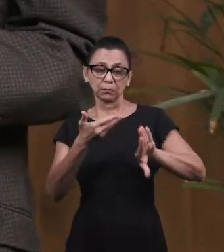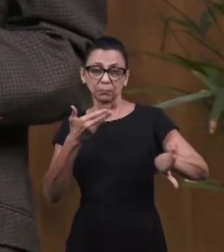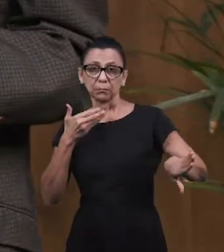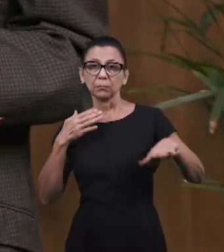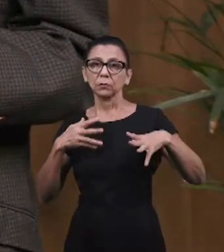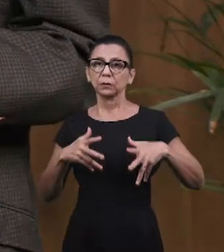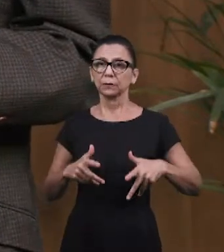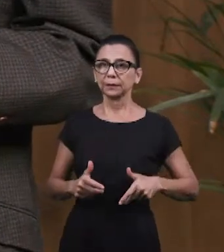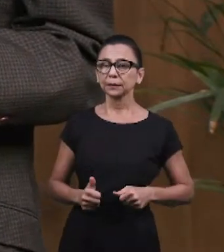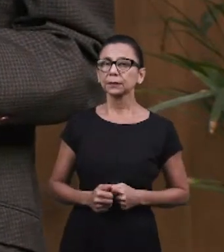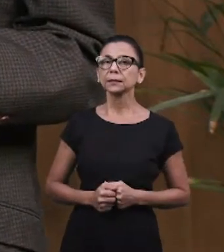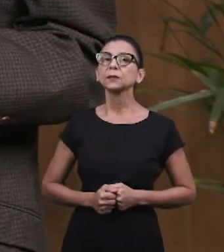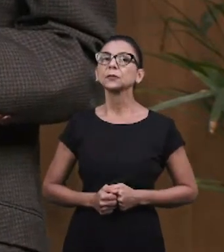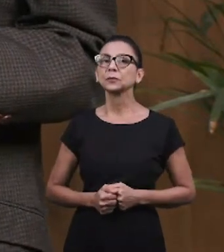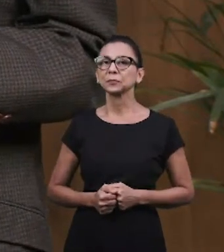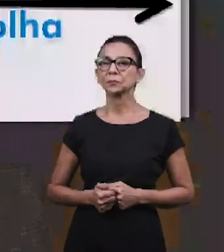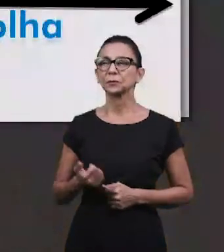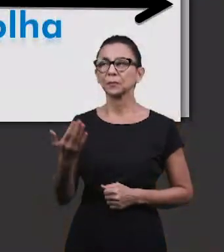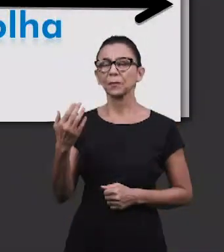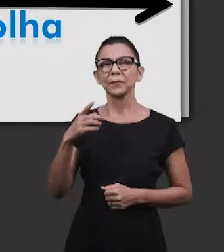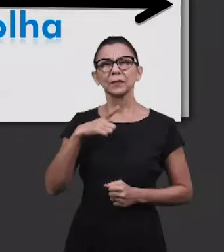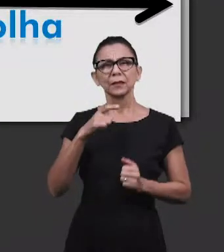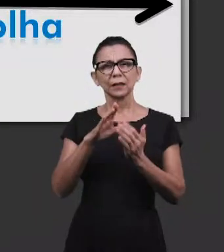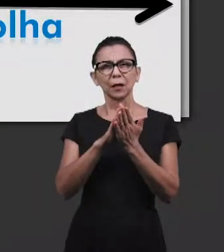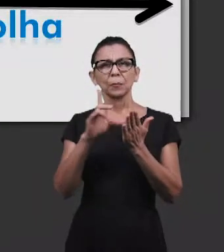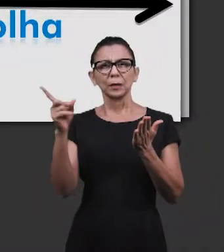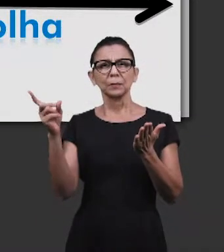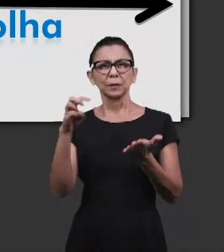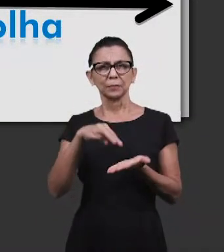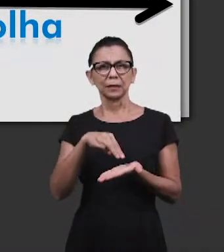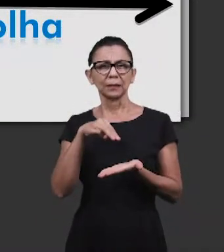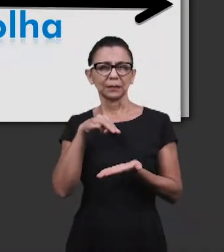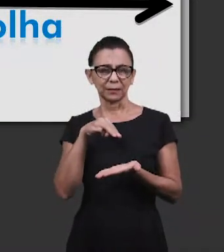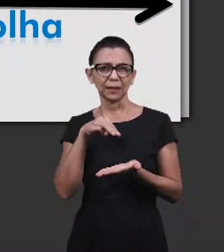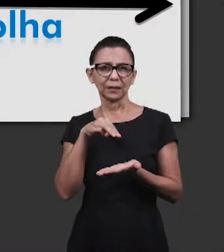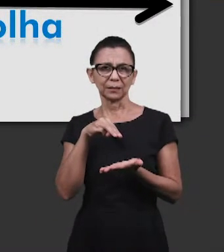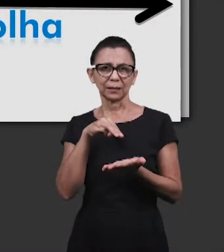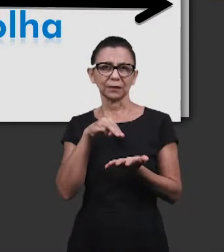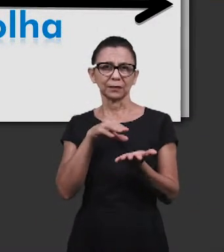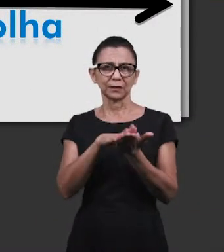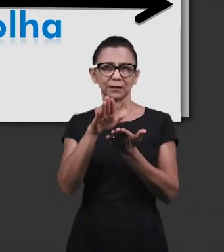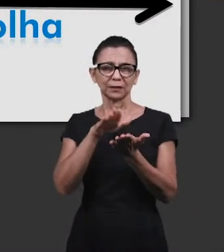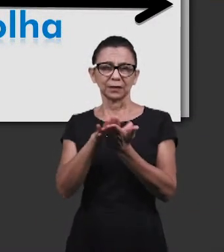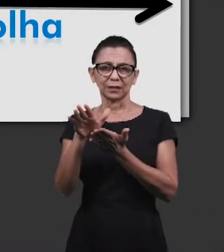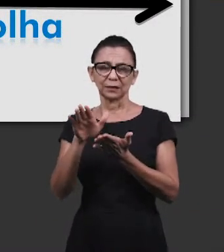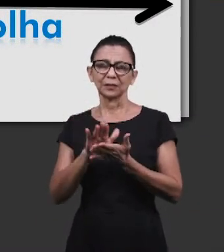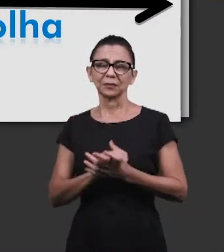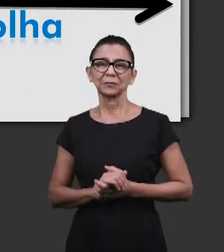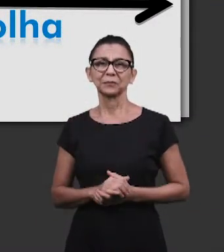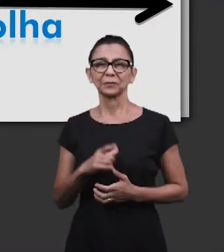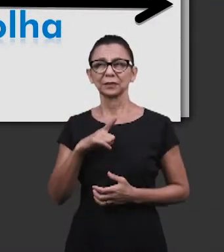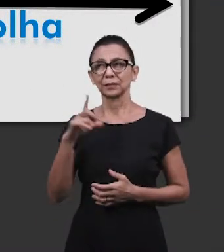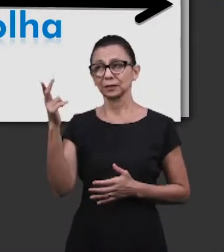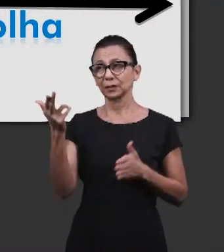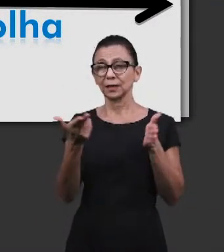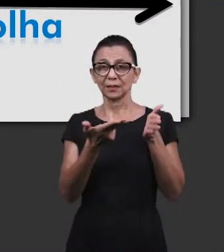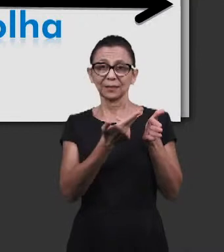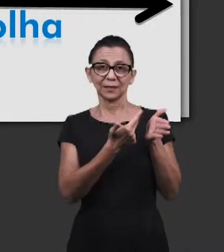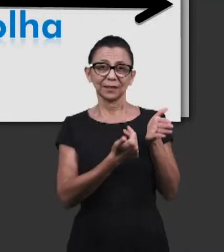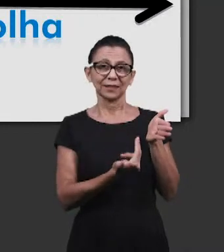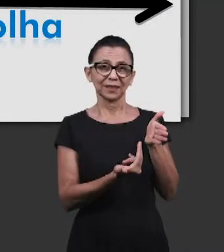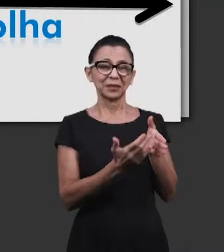nossas Bíblias, né? Nós podemos ver isso nas nossas Bíblias, a Bíblia que foi editada na Igreja Cristã Maranata. Muito obrigado